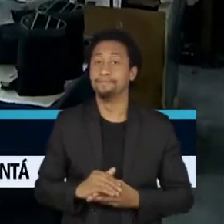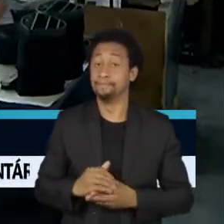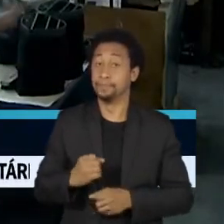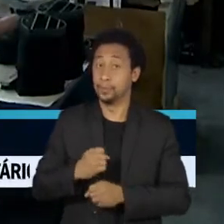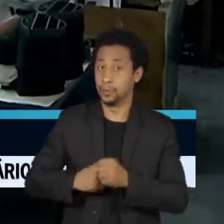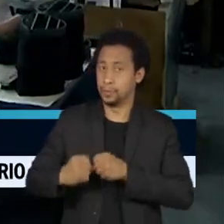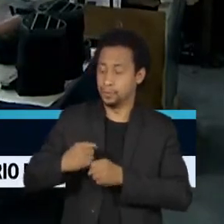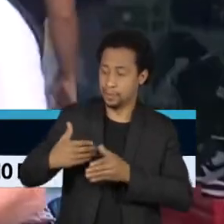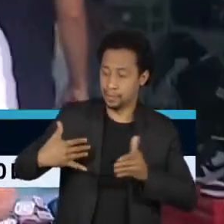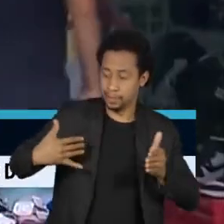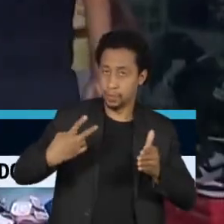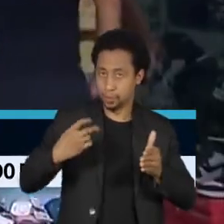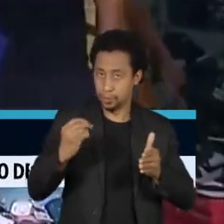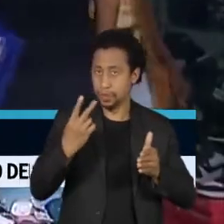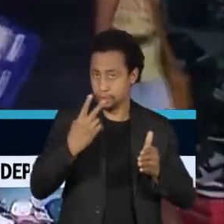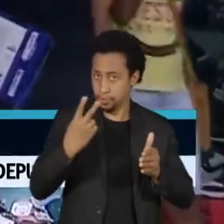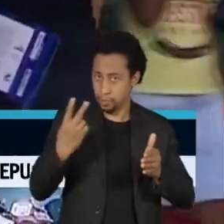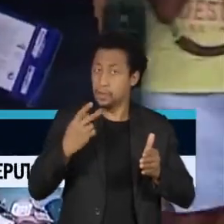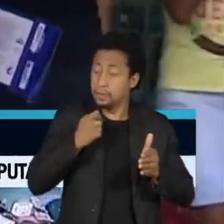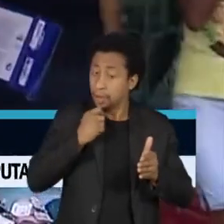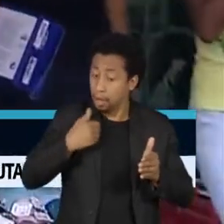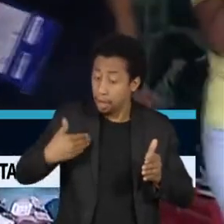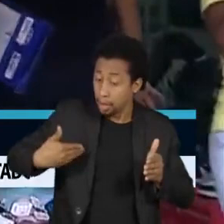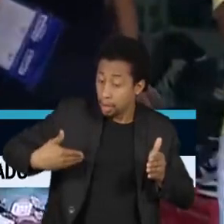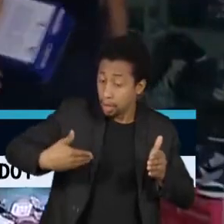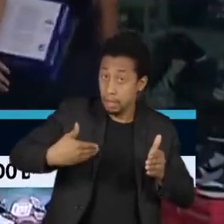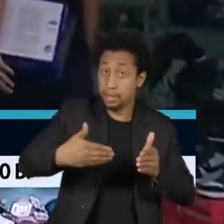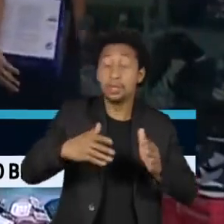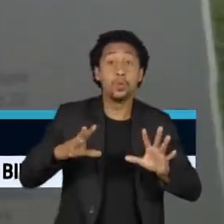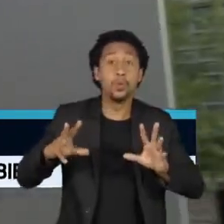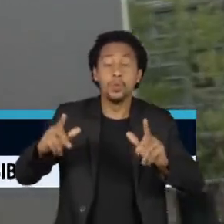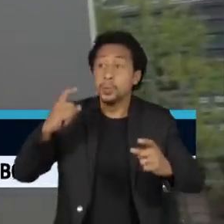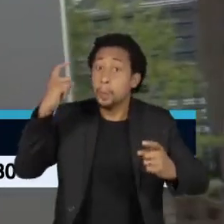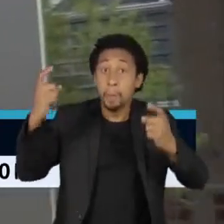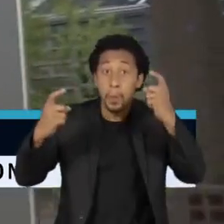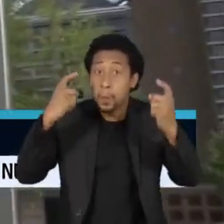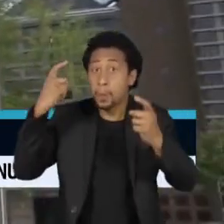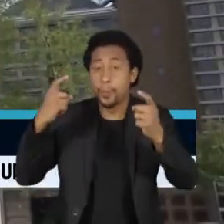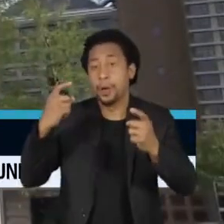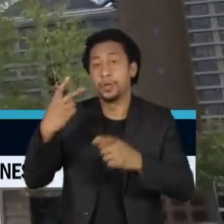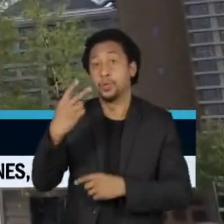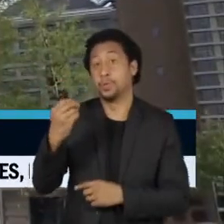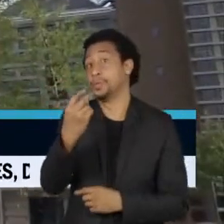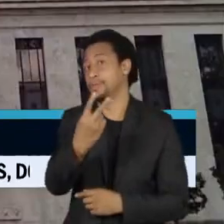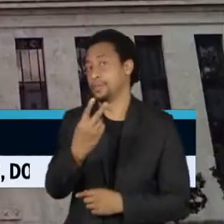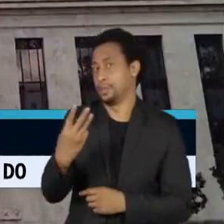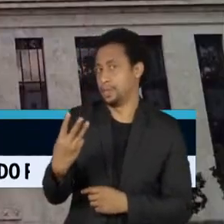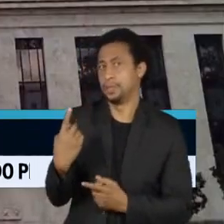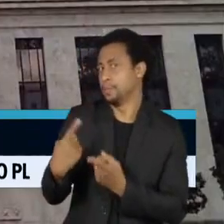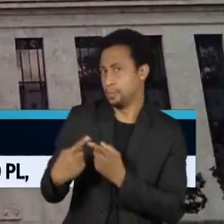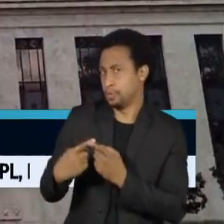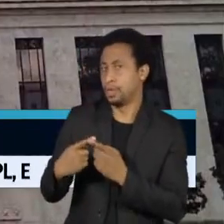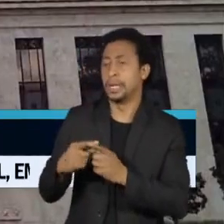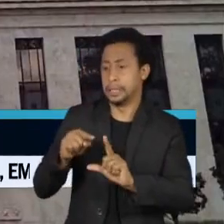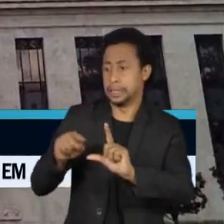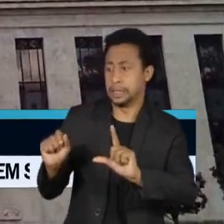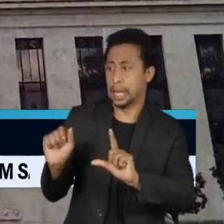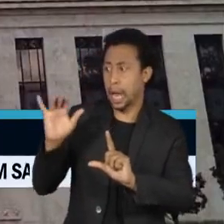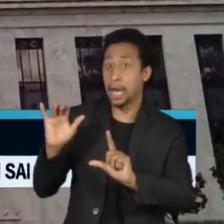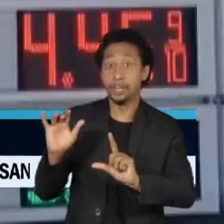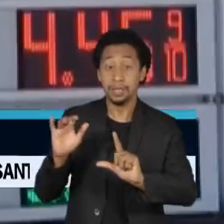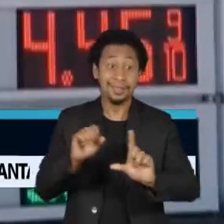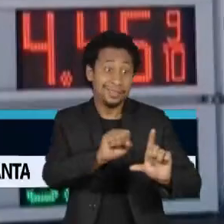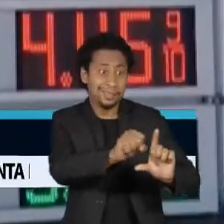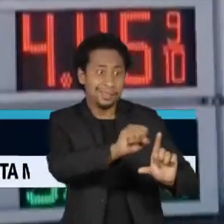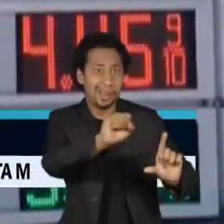2022 nem deu ainda adeus, mas muitos olhos já se voltam para o ano que vem. O aumento das taxas de juros, patrocinado pelos bancos